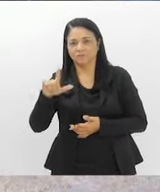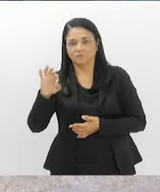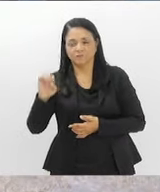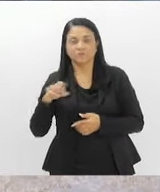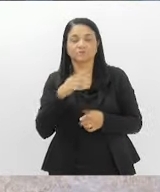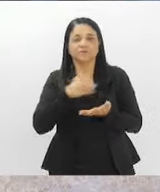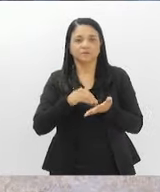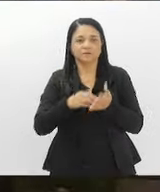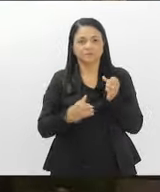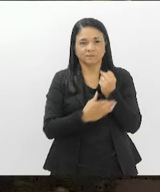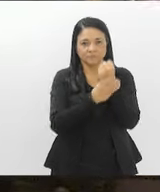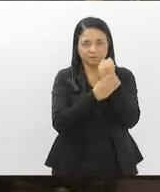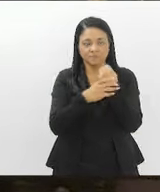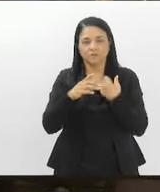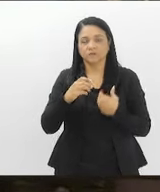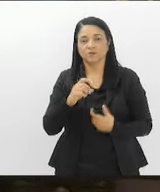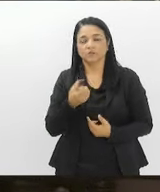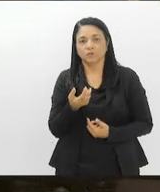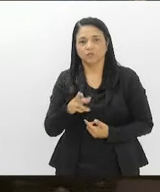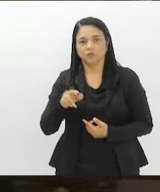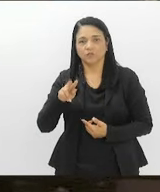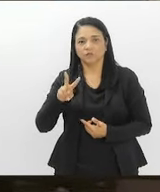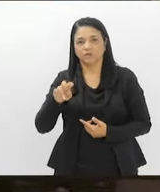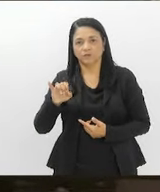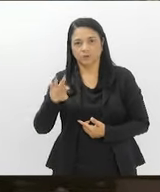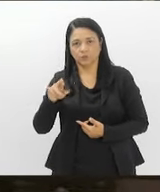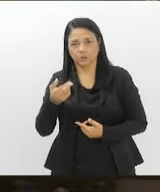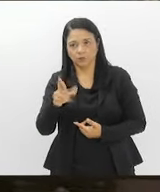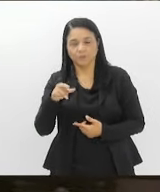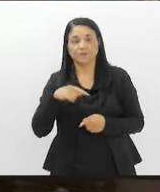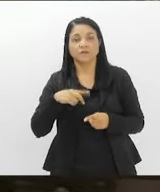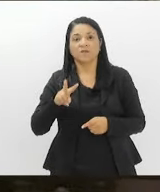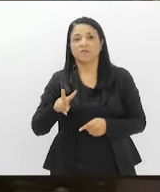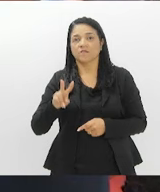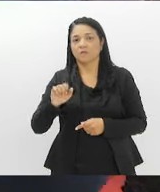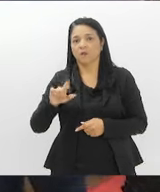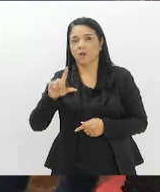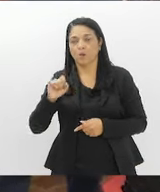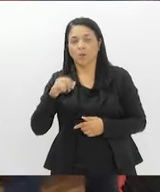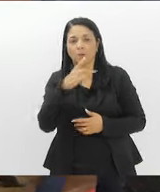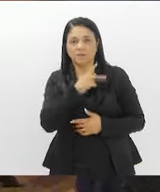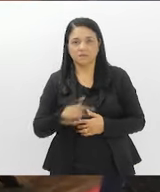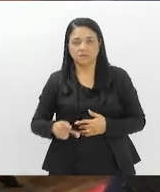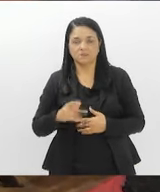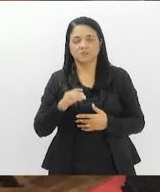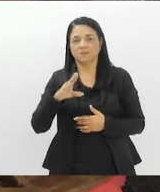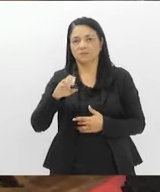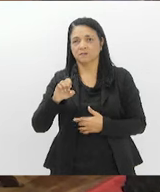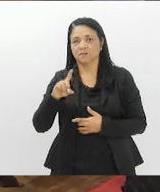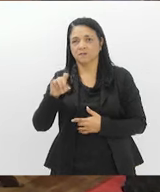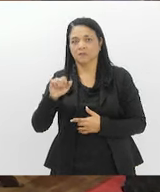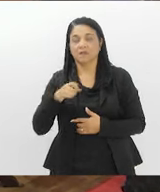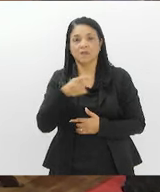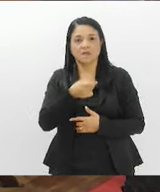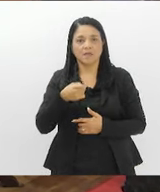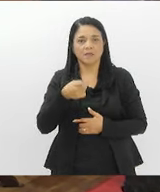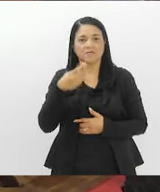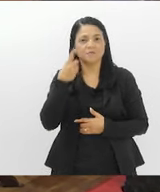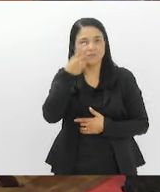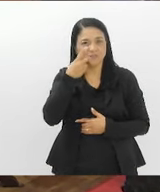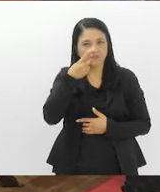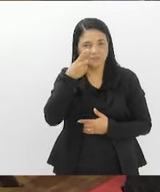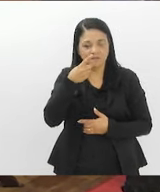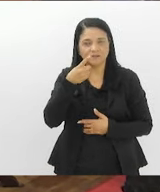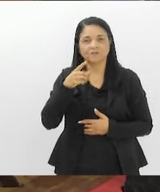nosso querido amigo doutor Vitor está aqui, Balum, nosso presidente da SEDAI, nosso ex-deputado, ou melhor, sempre deputado